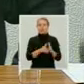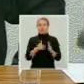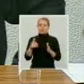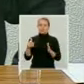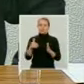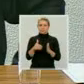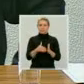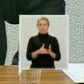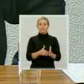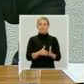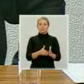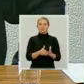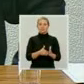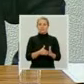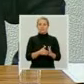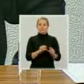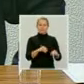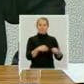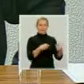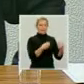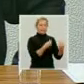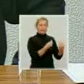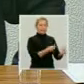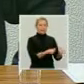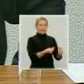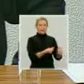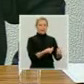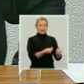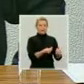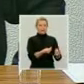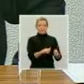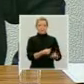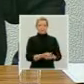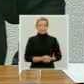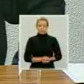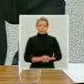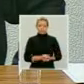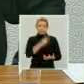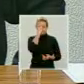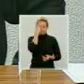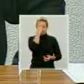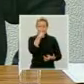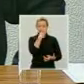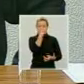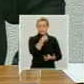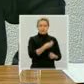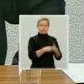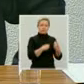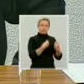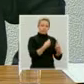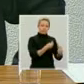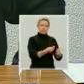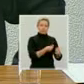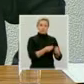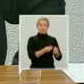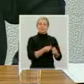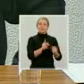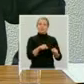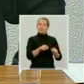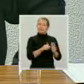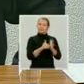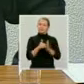os usos e oferecer, praticamente, ao deficiente visual aquilo que é